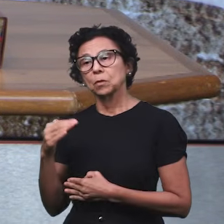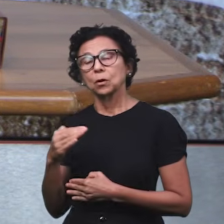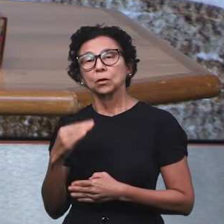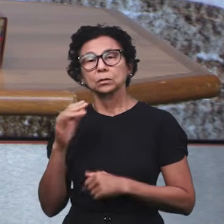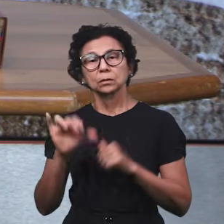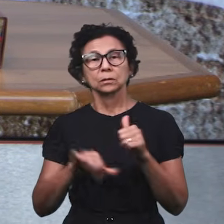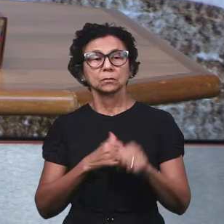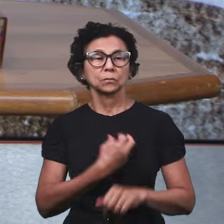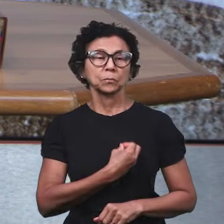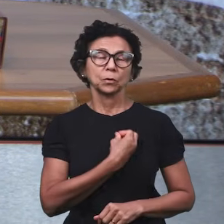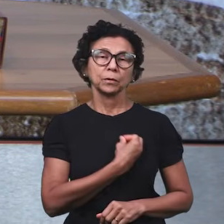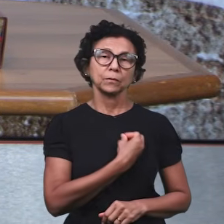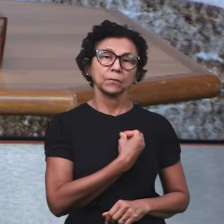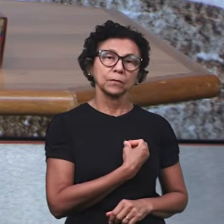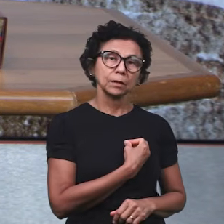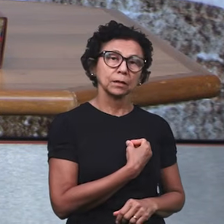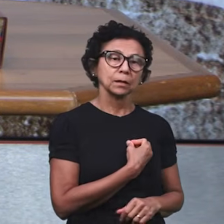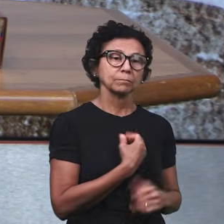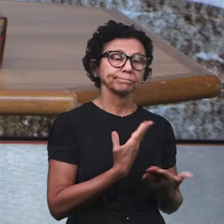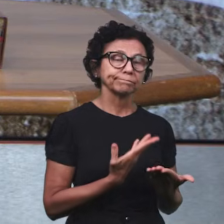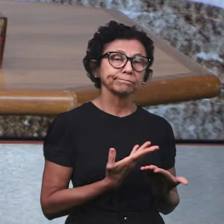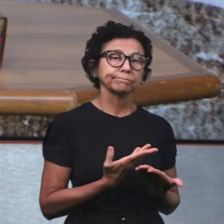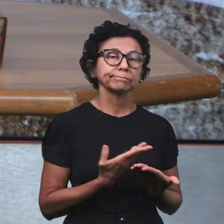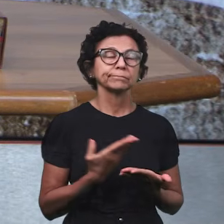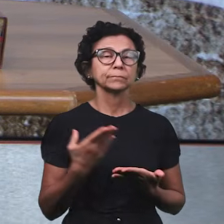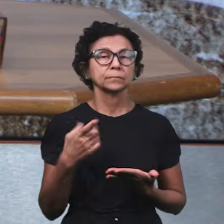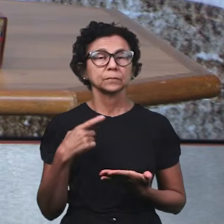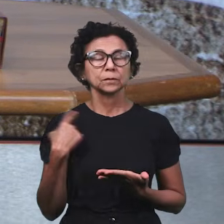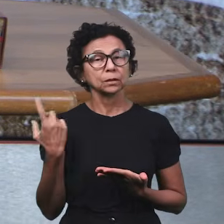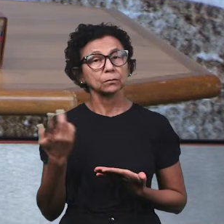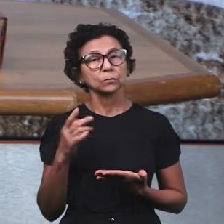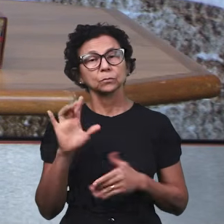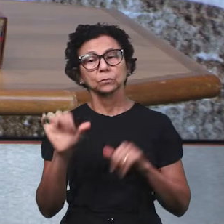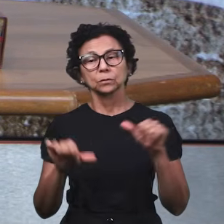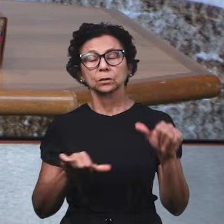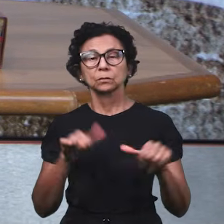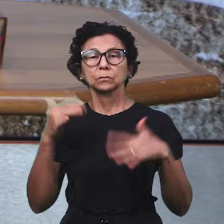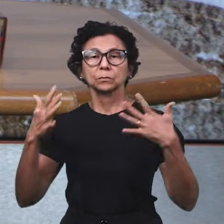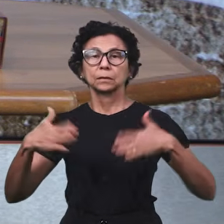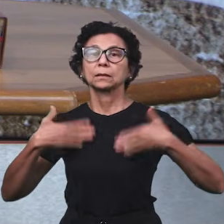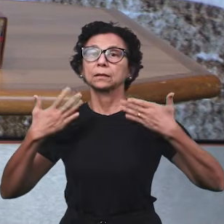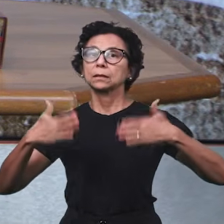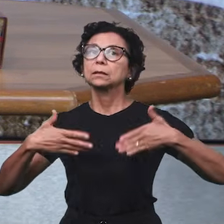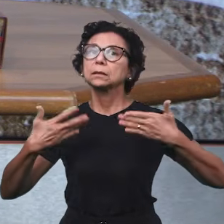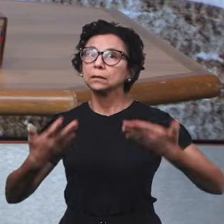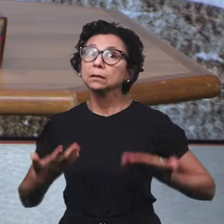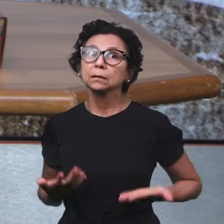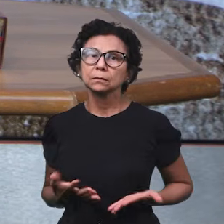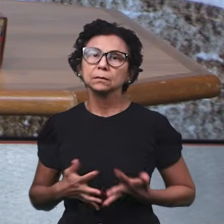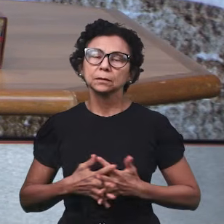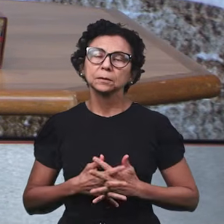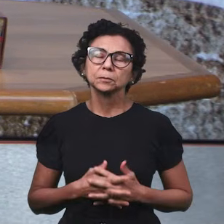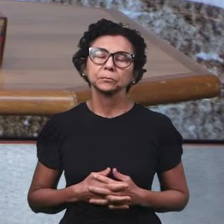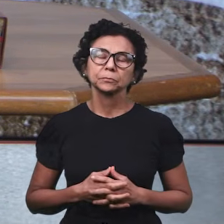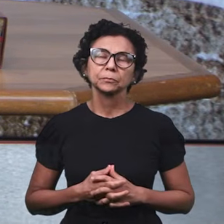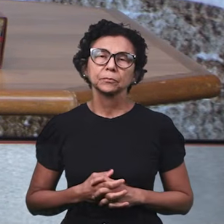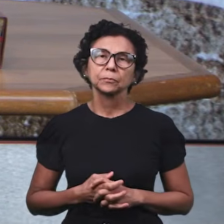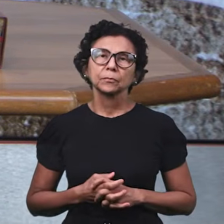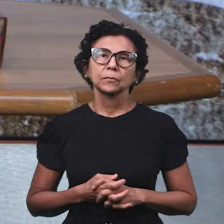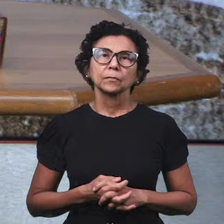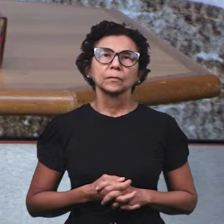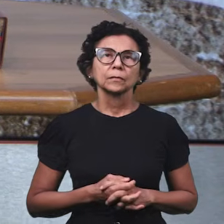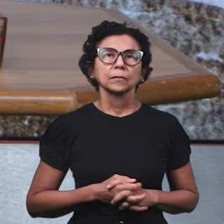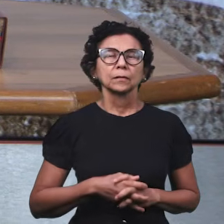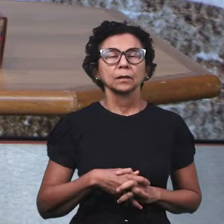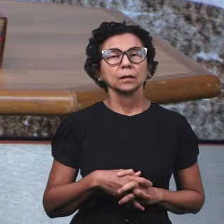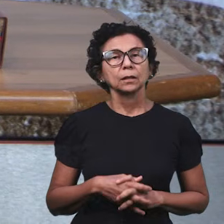de luto, se transformou em alegria, como o Senhor deu grande livramento e se estabeleceu ali